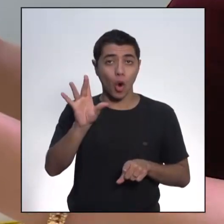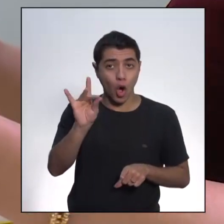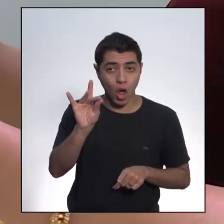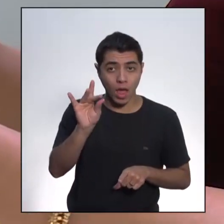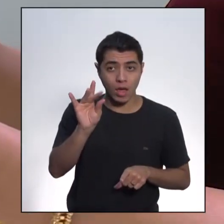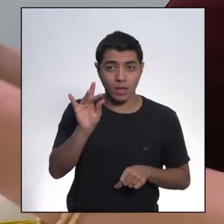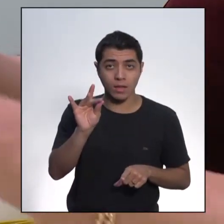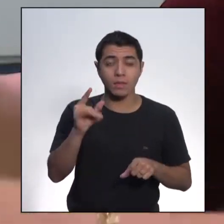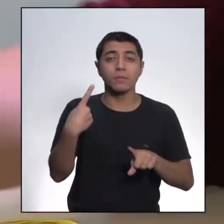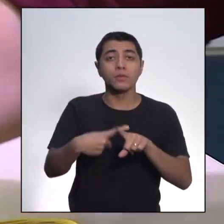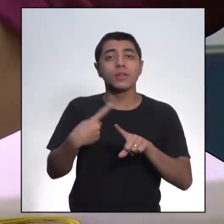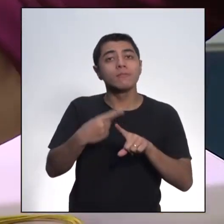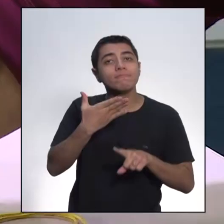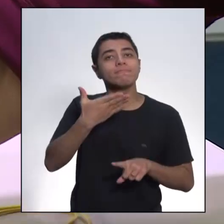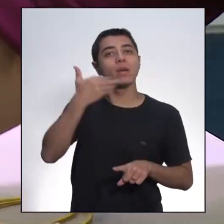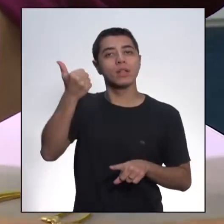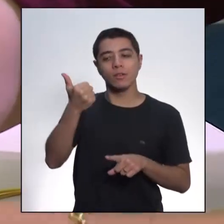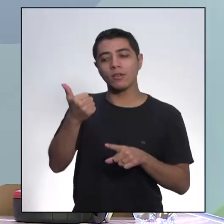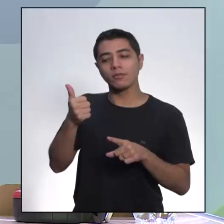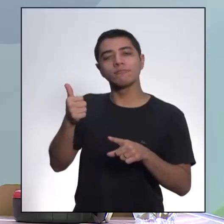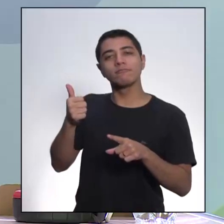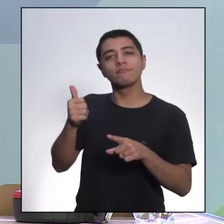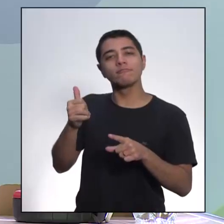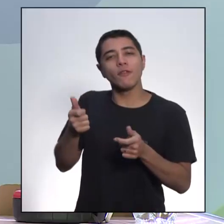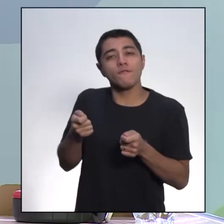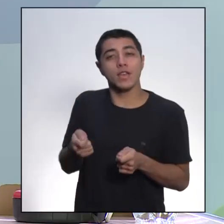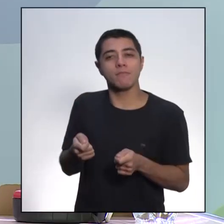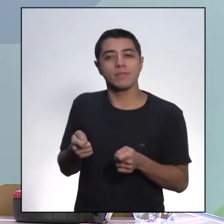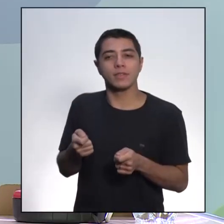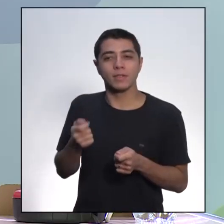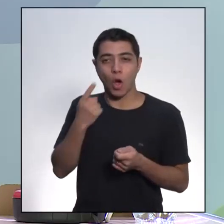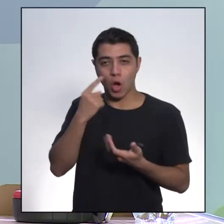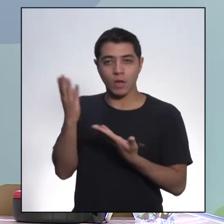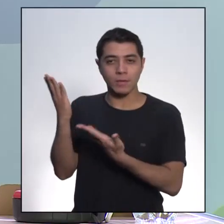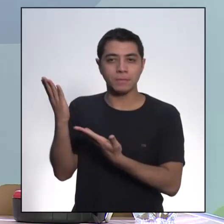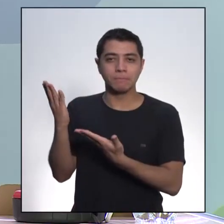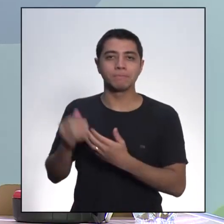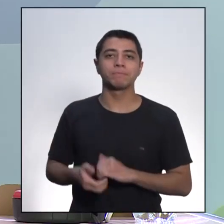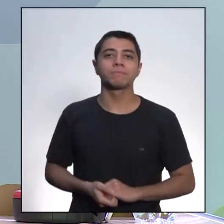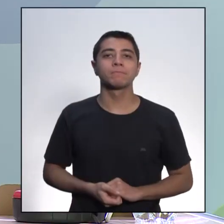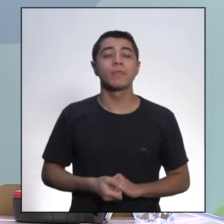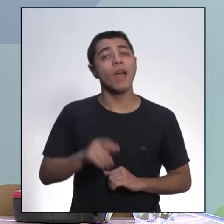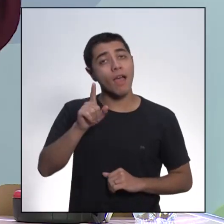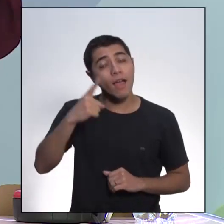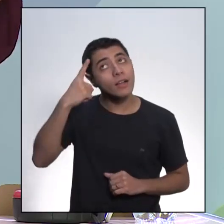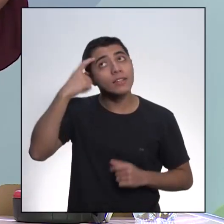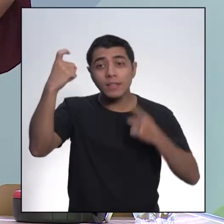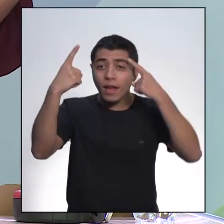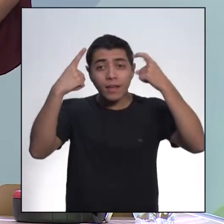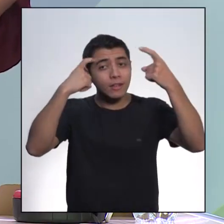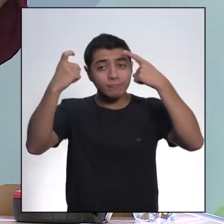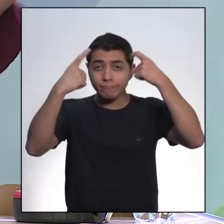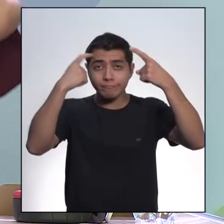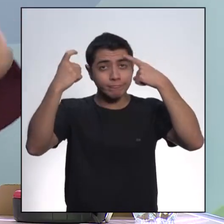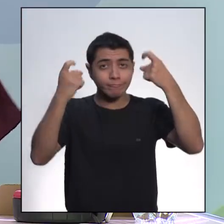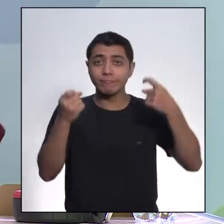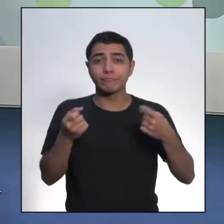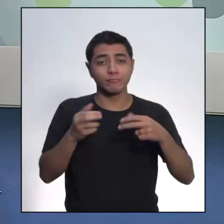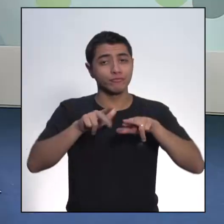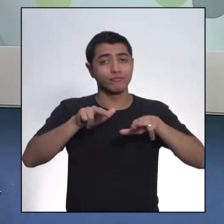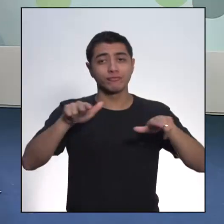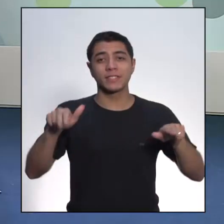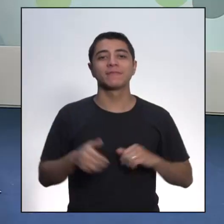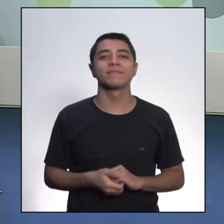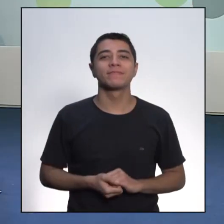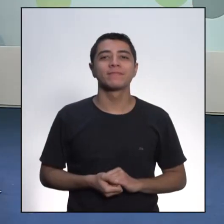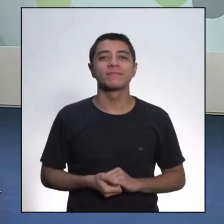meio e passei os eixos. Então, veja só, a criatividade. Então, a Vitória está falando que foi a melhor